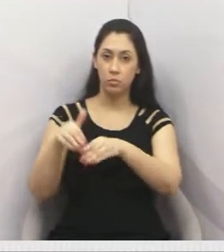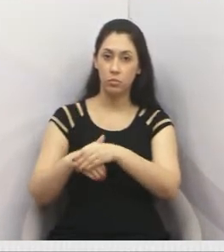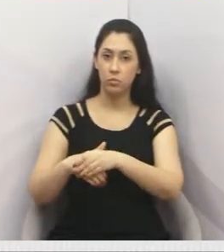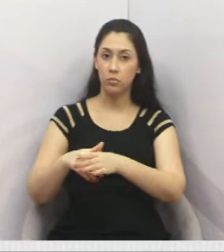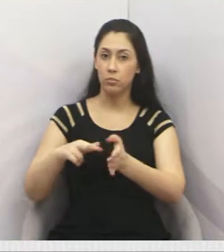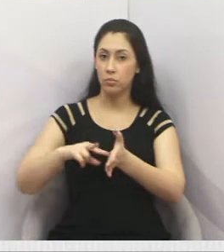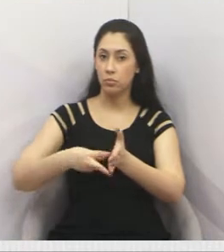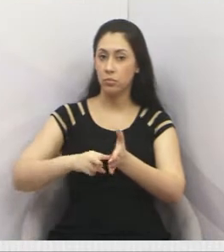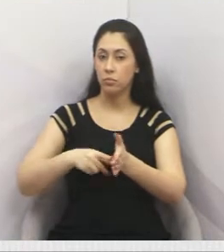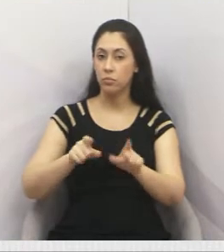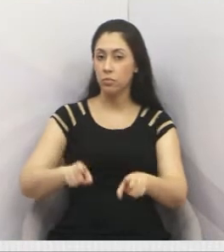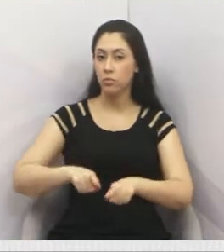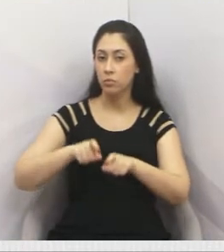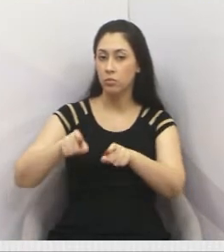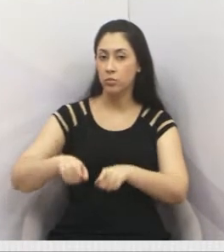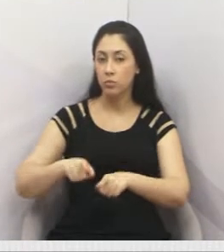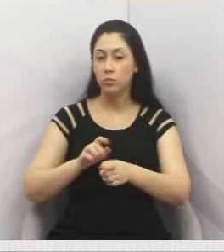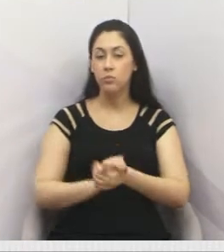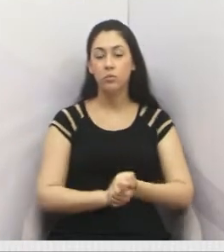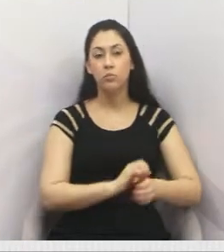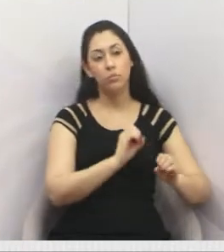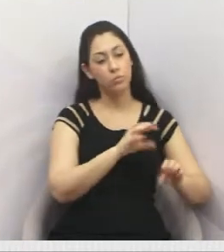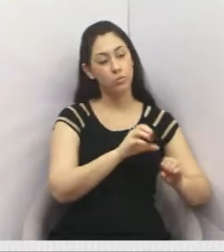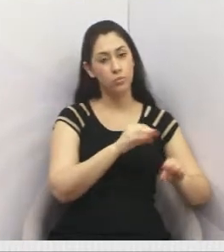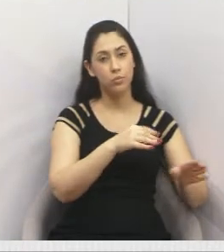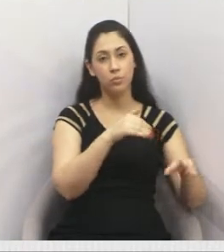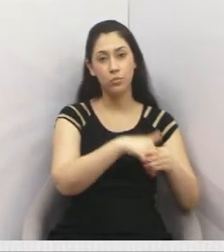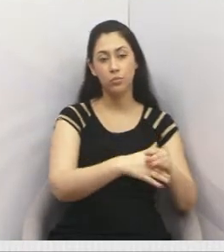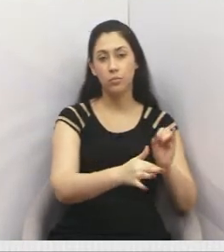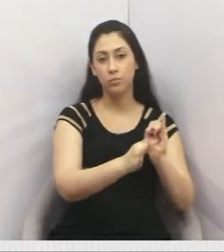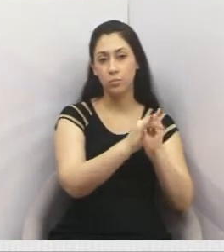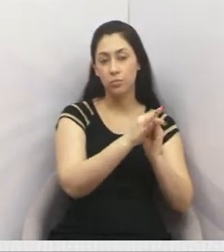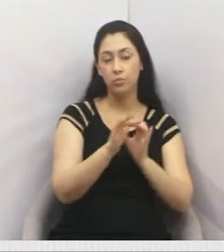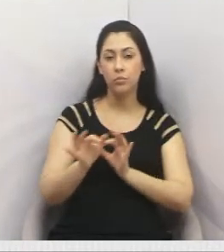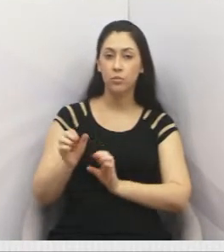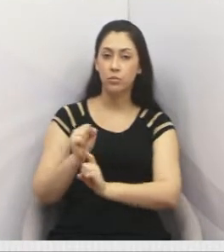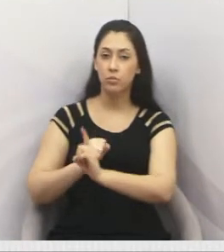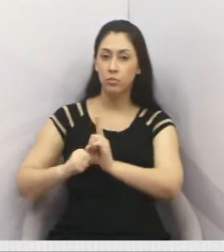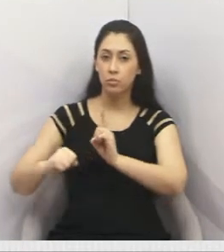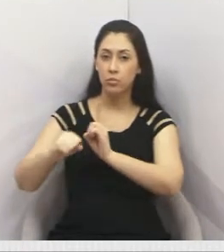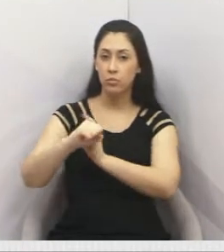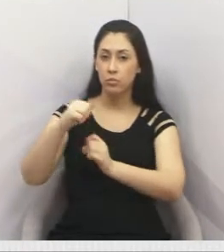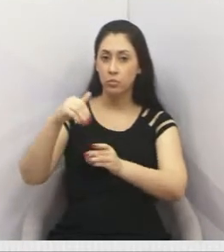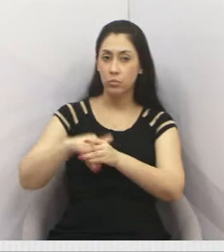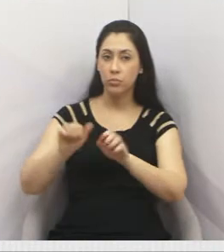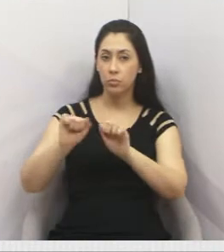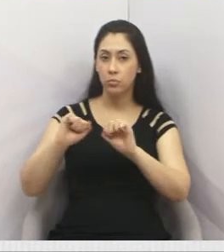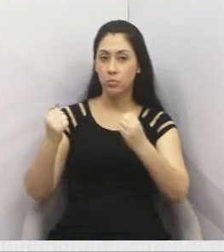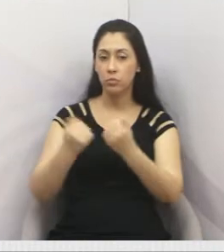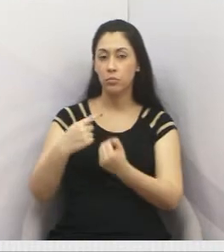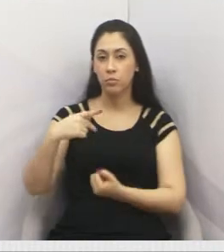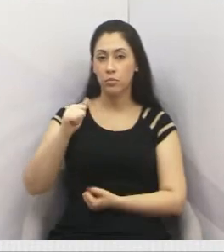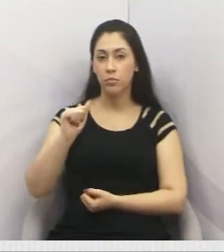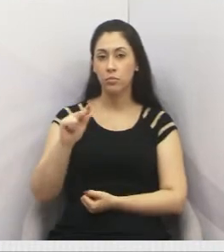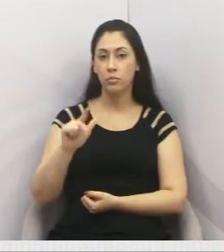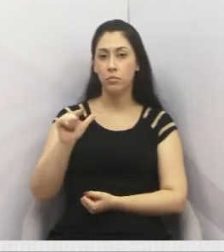sindicato rural, entidades acadêmicas, Instituto Federal e organização da sociedade civil, Associação Paulo